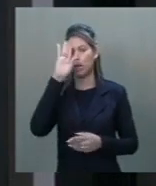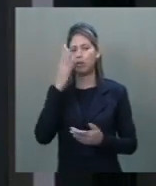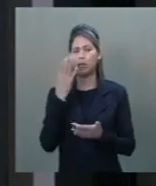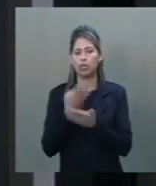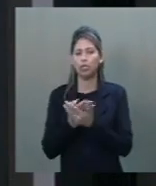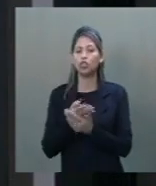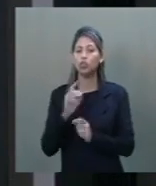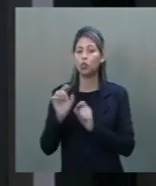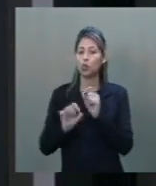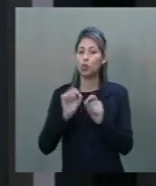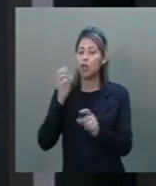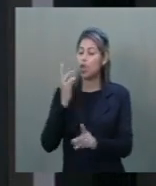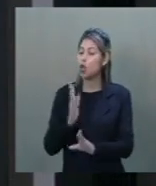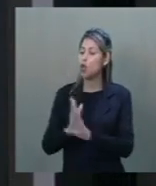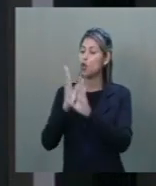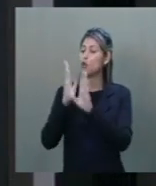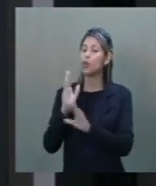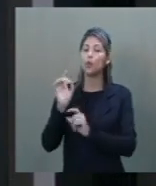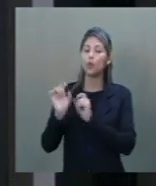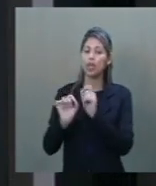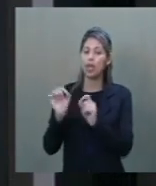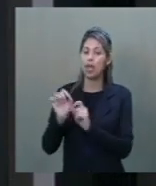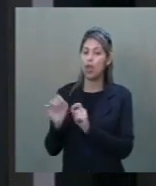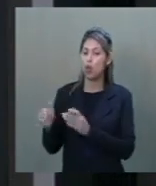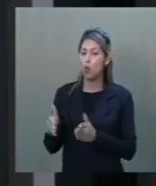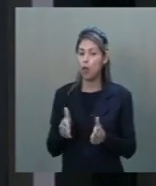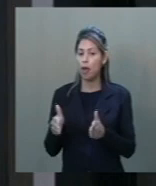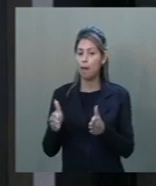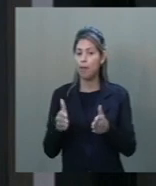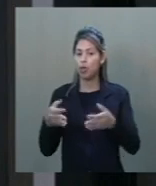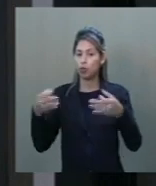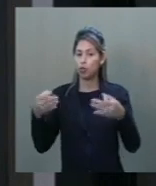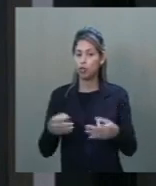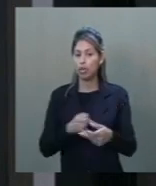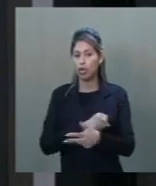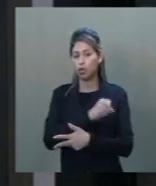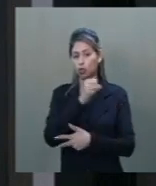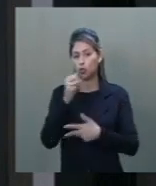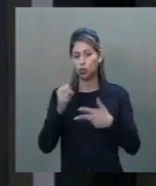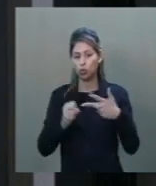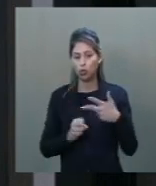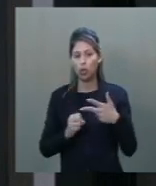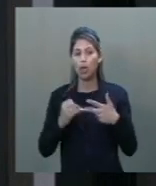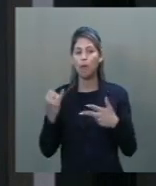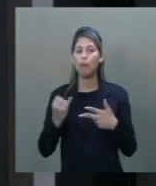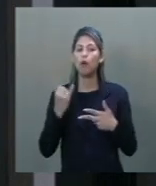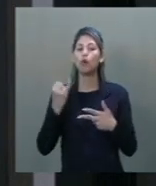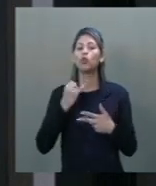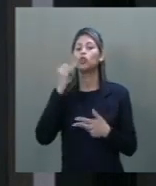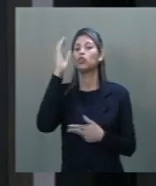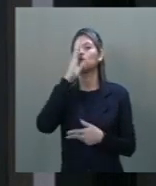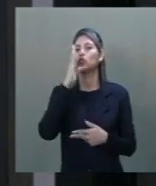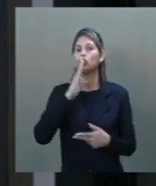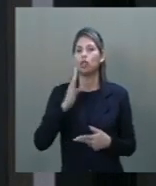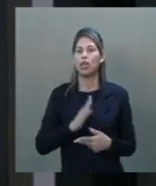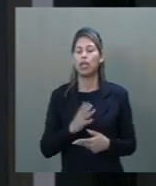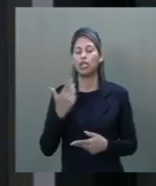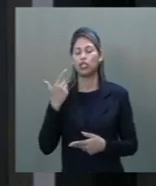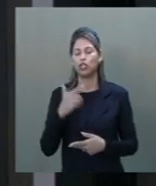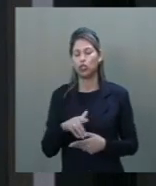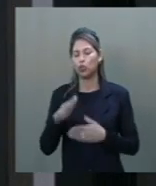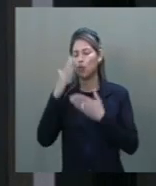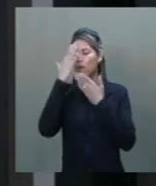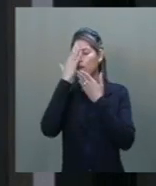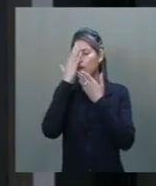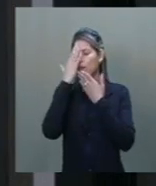que encontrará novos caminhos de apaziguar os três poderes tão importantes para essa nação. Mais uma vez, muito obrigada,